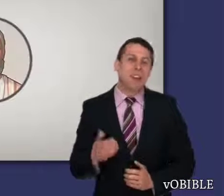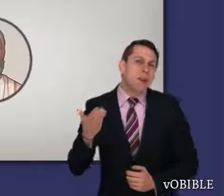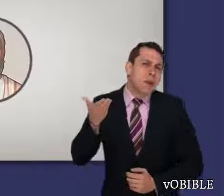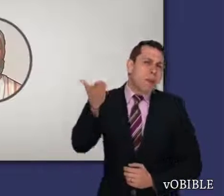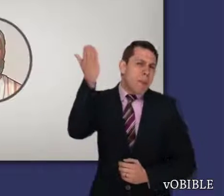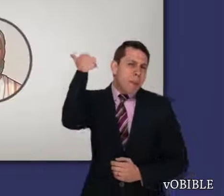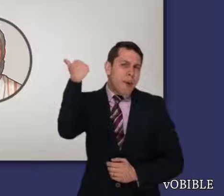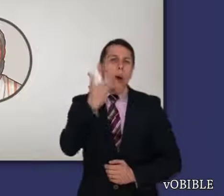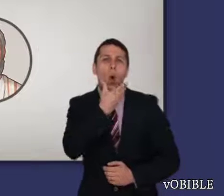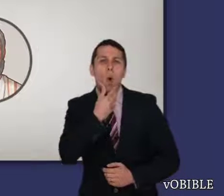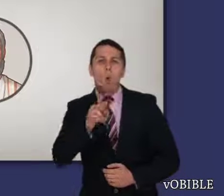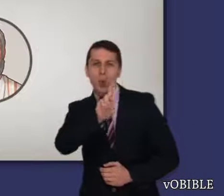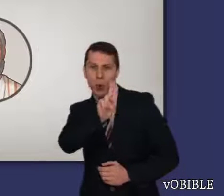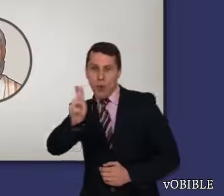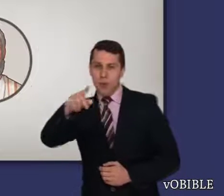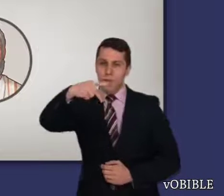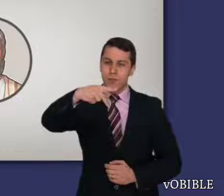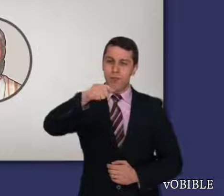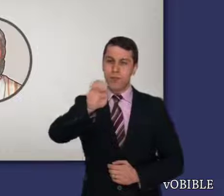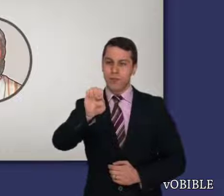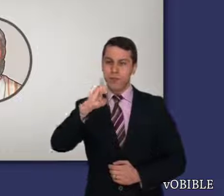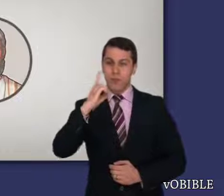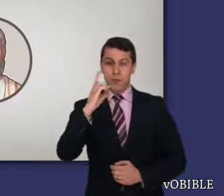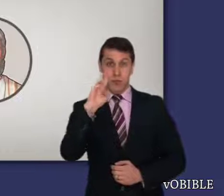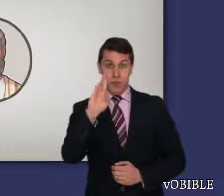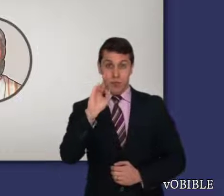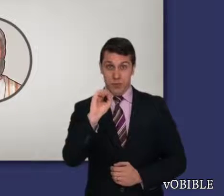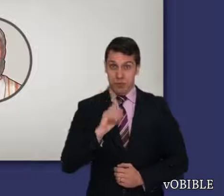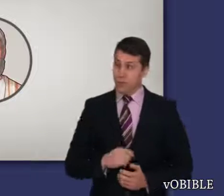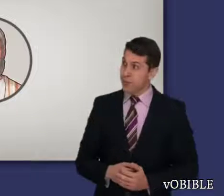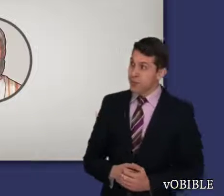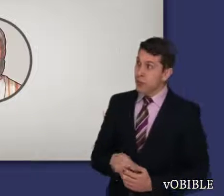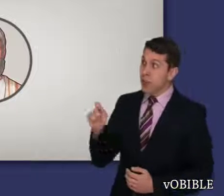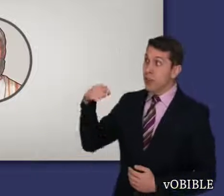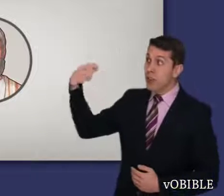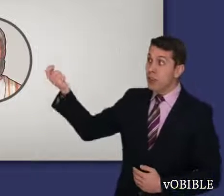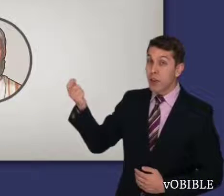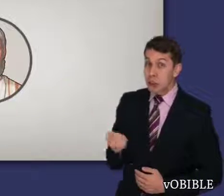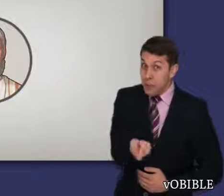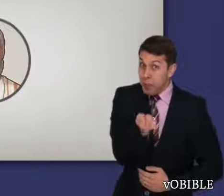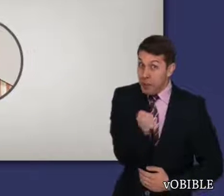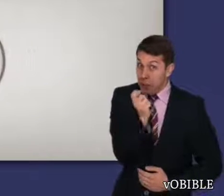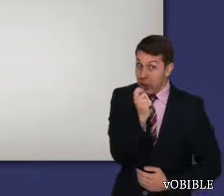O apóstolo Pedro se identifica como sendo o escritor das duas cartas inspiradas de 1 e 2 Pedro.